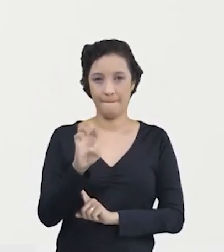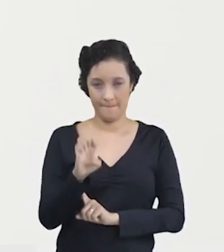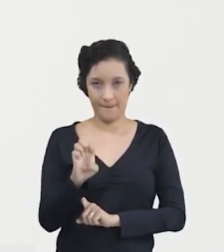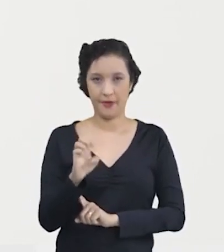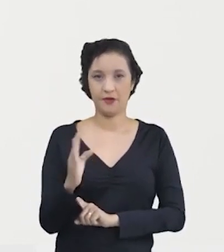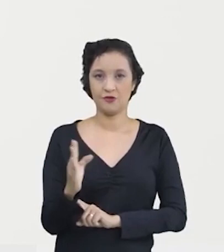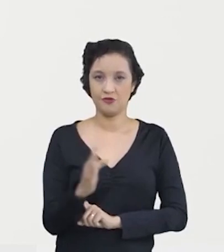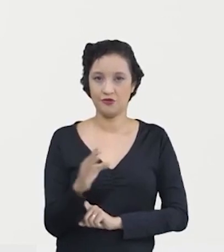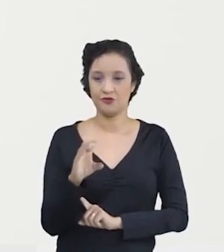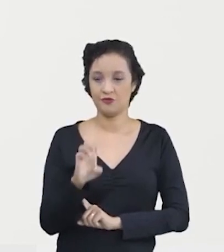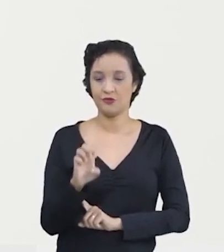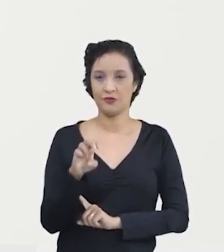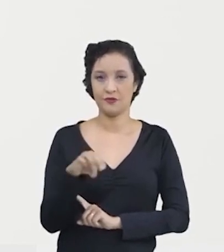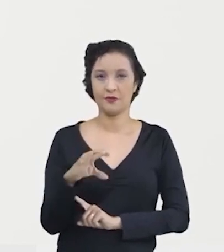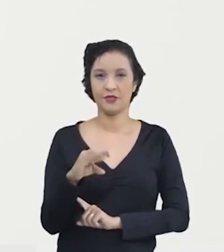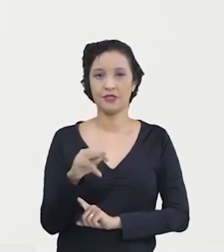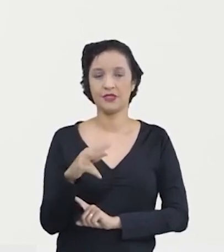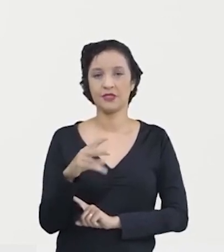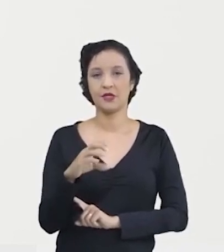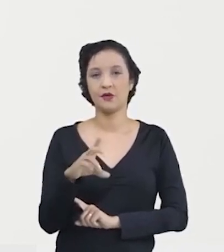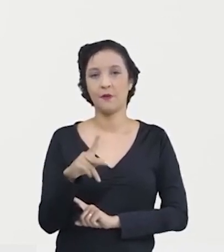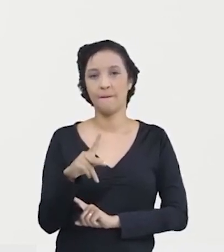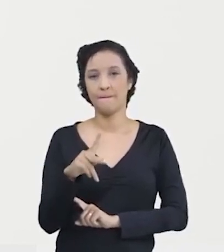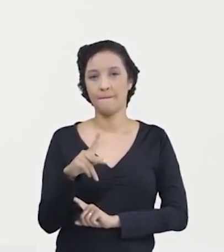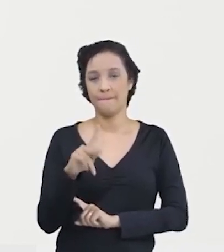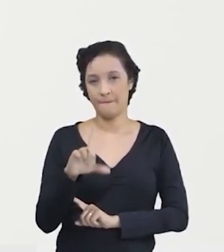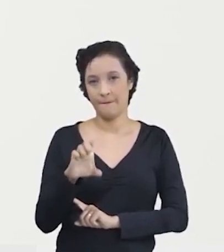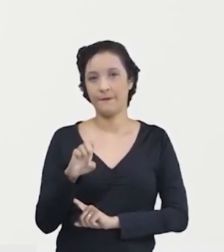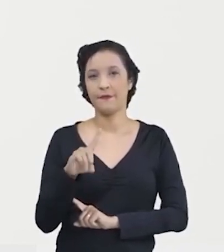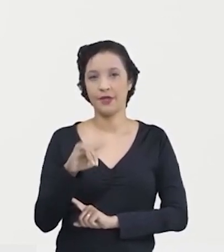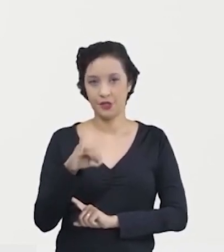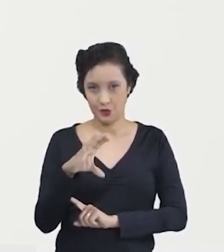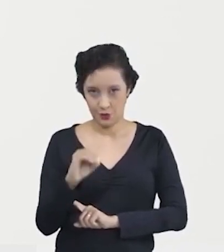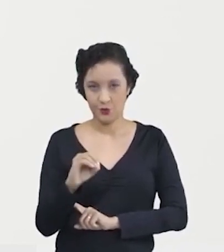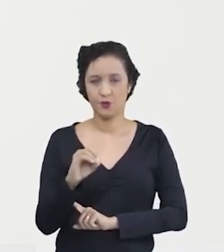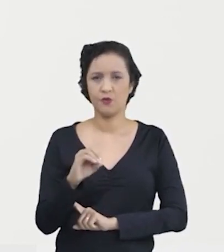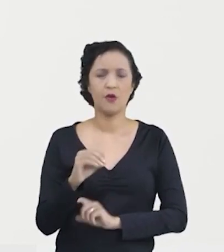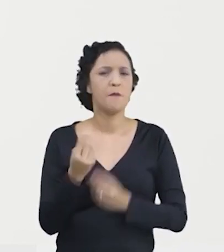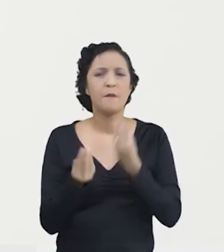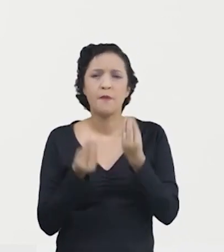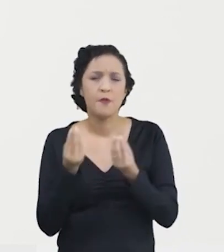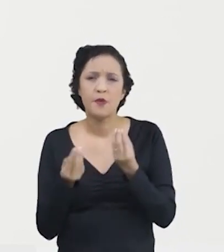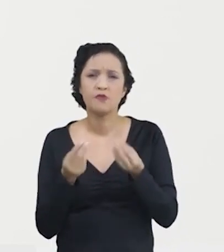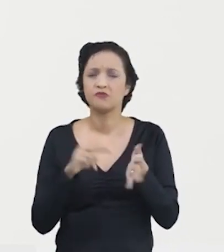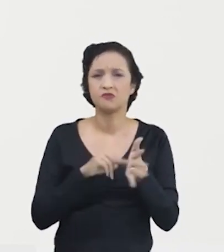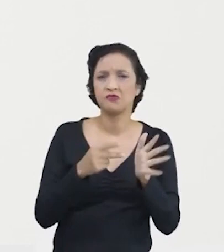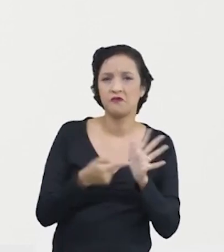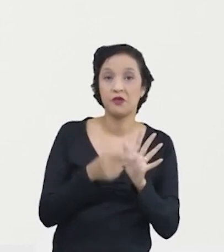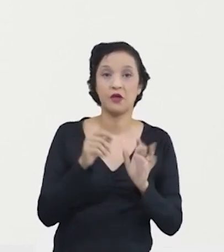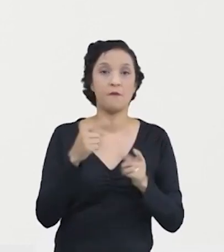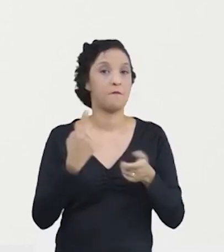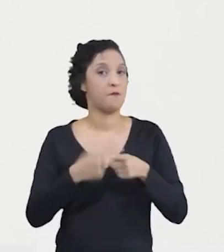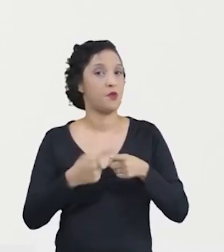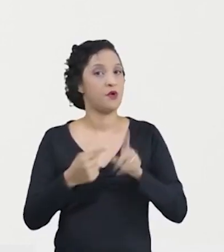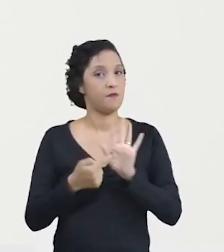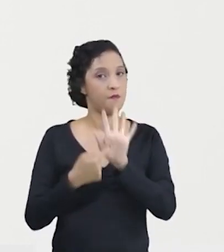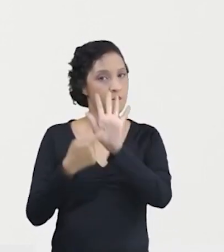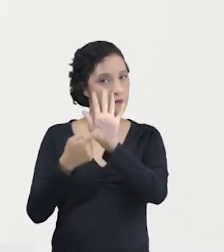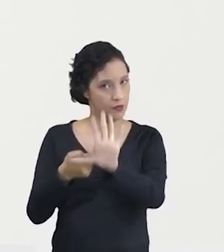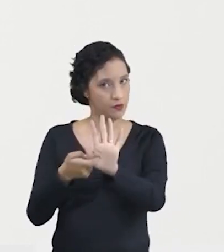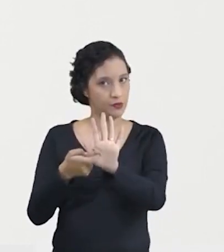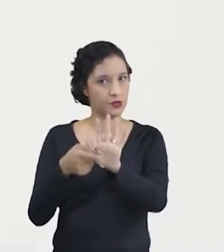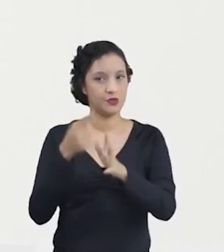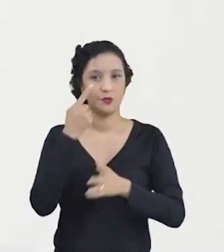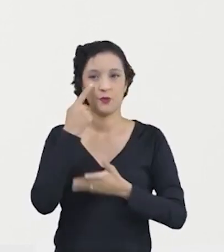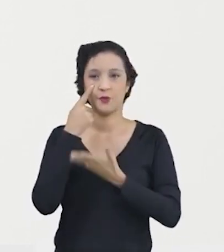que mostra de forma expositiva, olha aqui, ó, de forma expositiva, vou marcar aqui